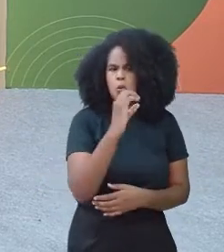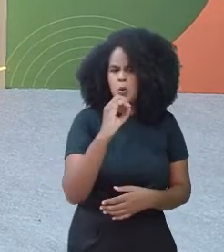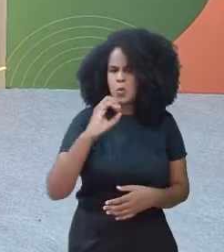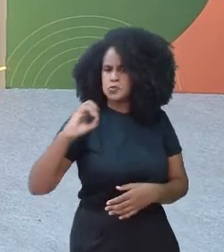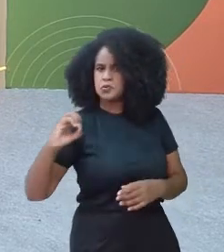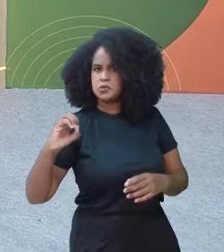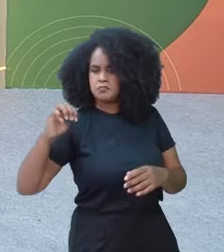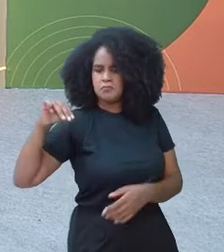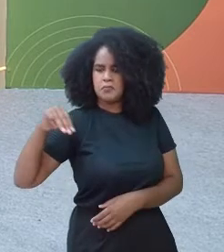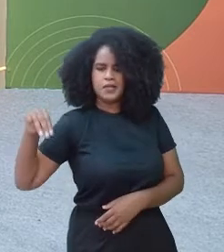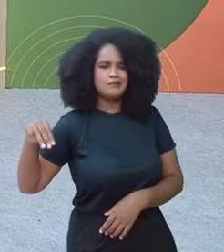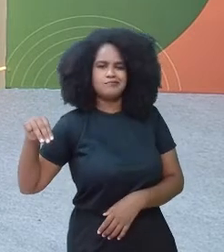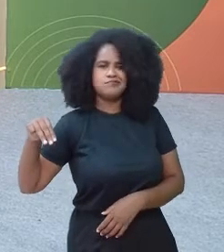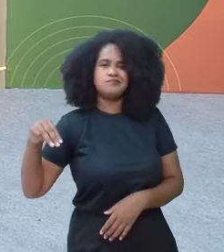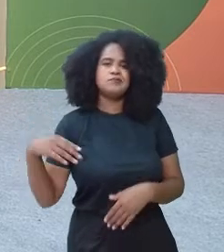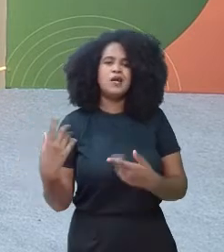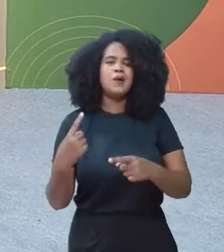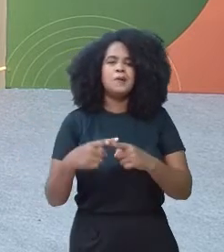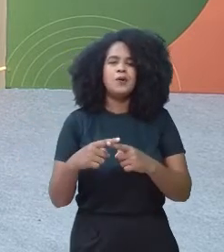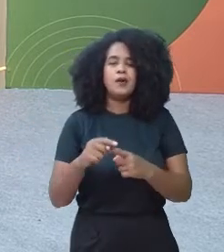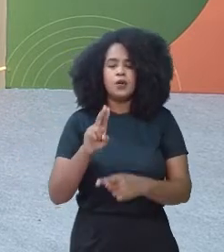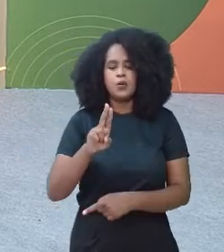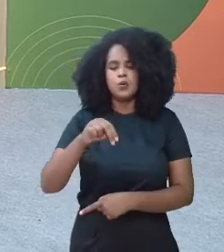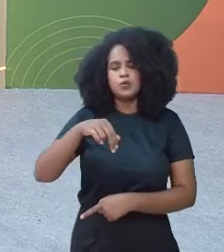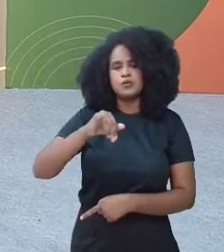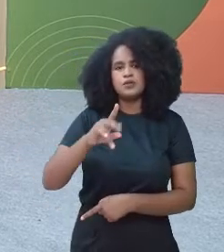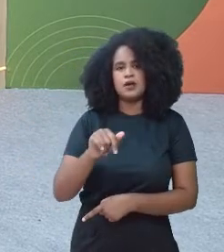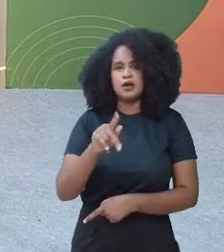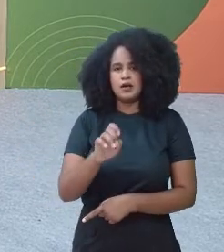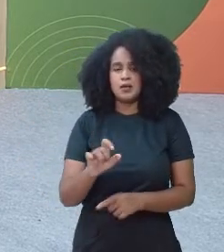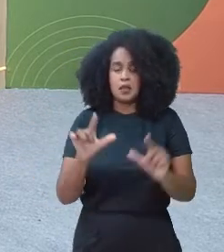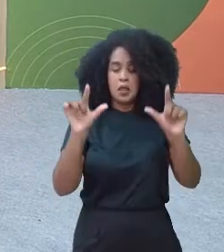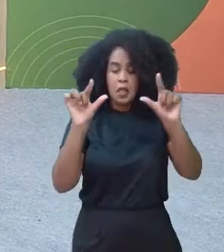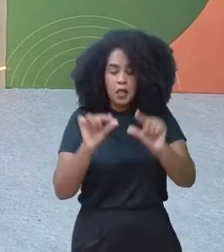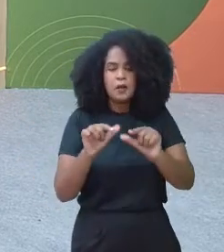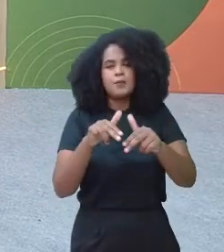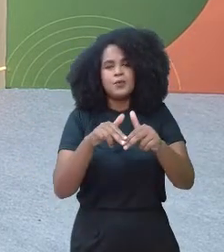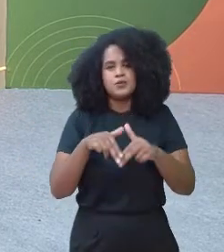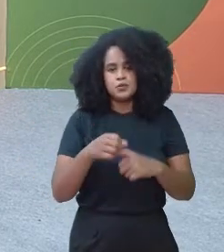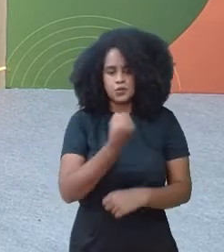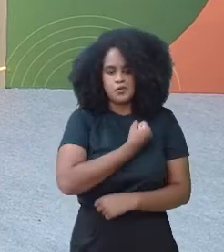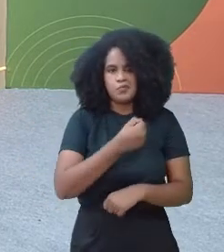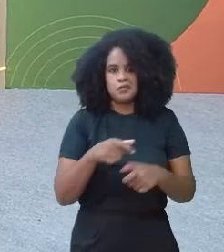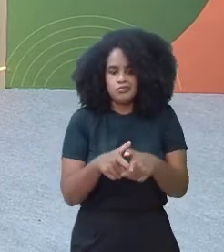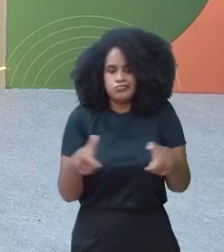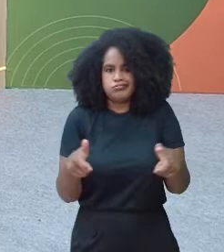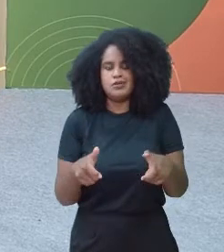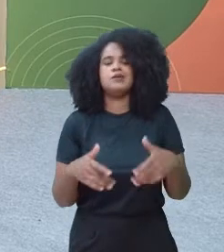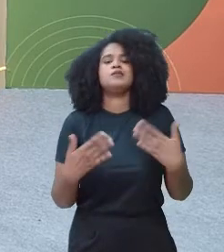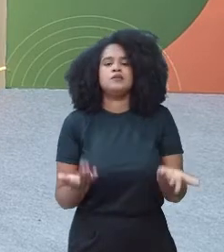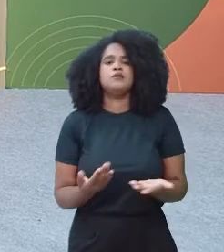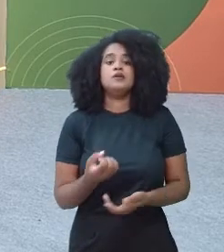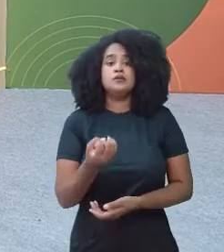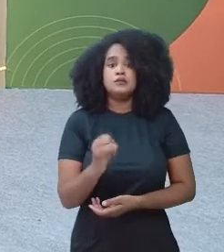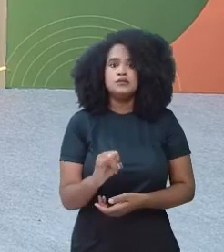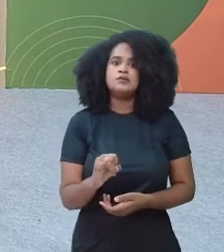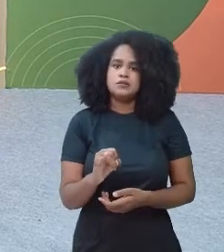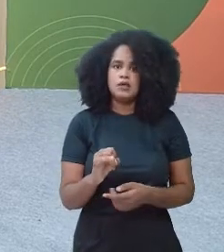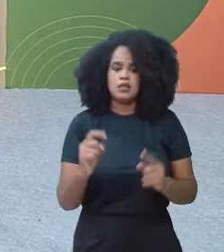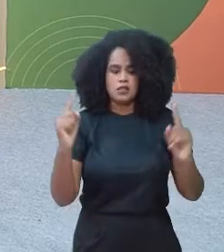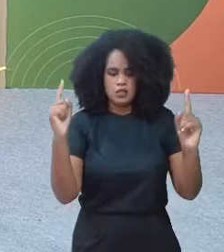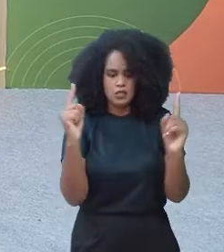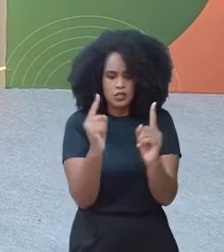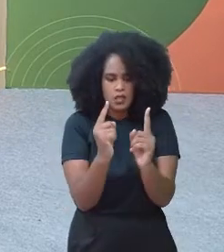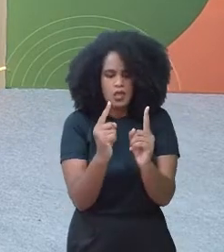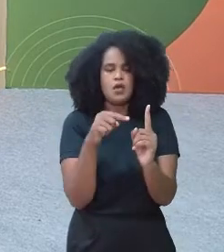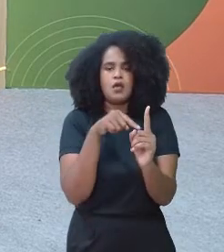800 milímetros, porque aí ele está fazendo unidades de medidas bem pequenininhas. Então, se eu estou pegando um tamanho pequenininho, é claro que para